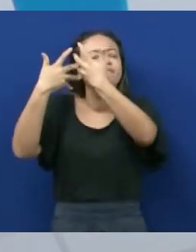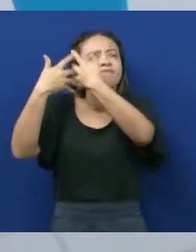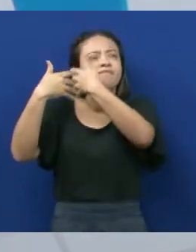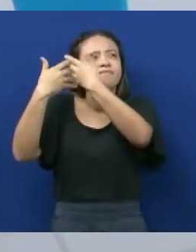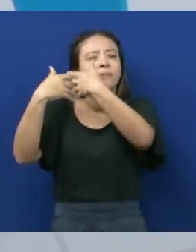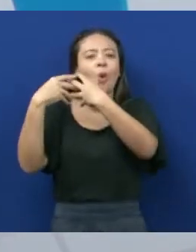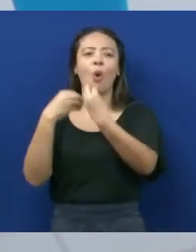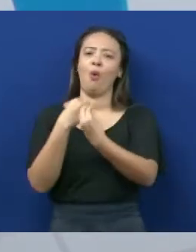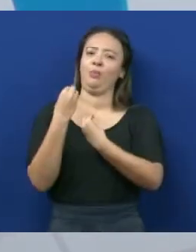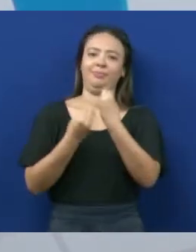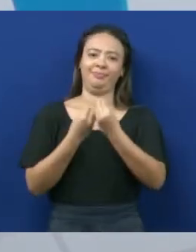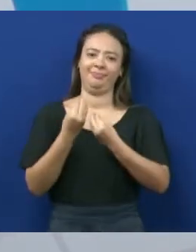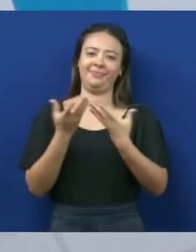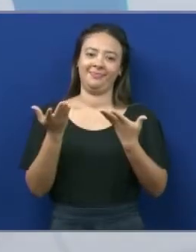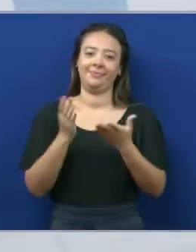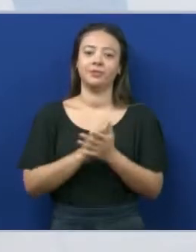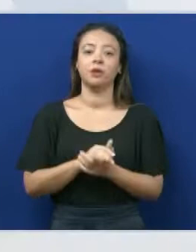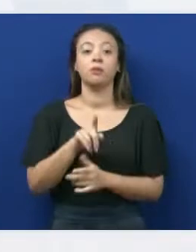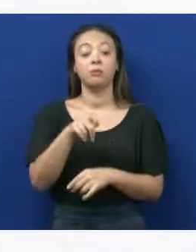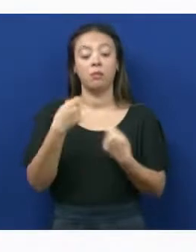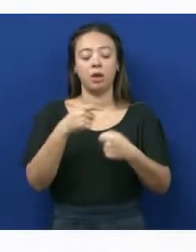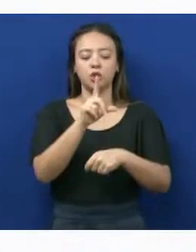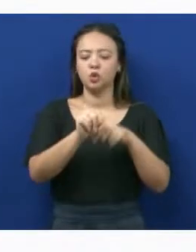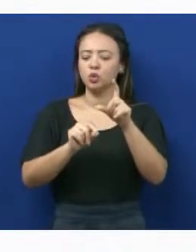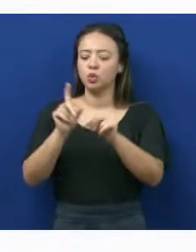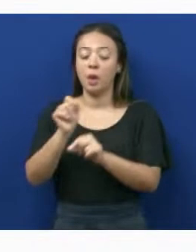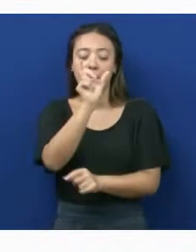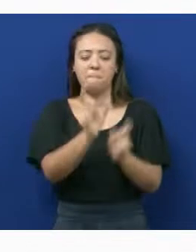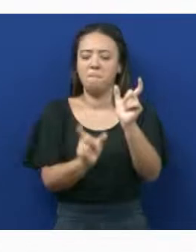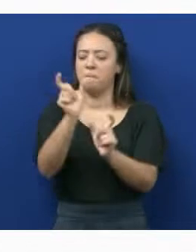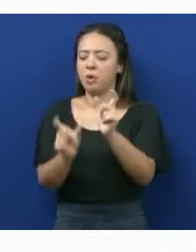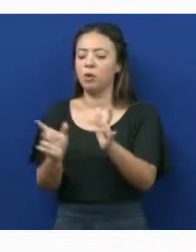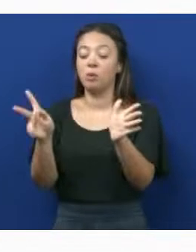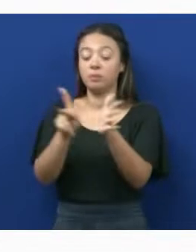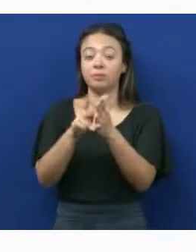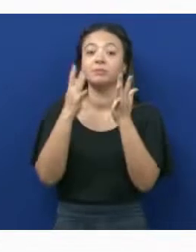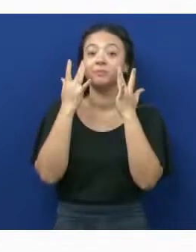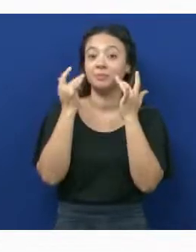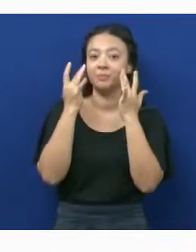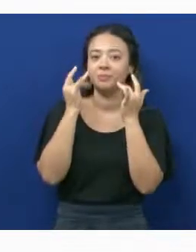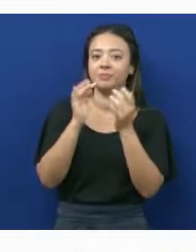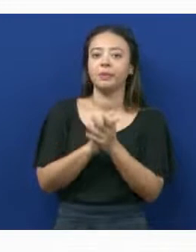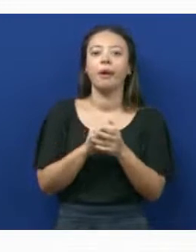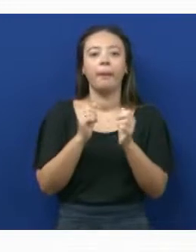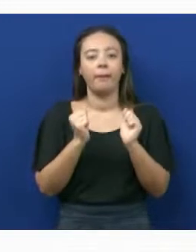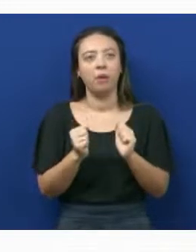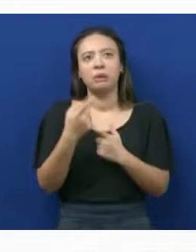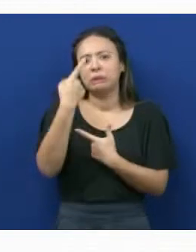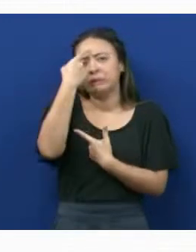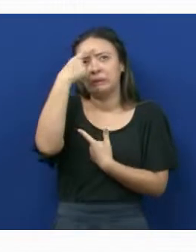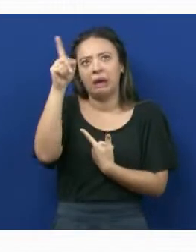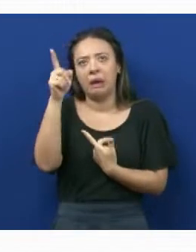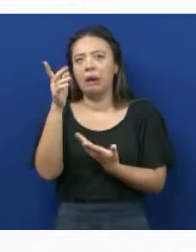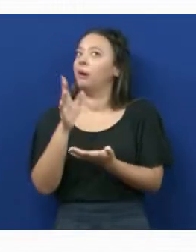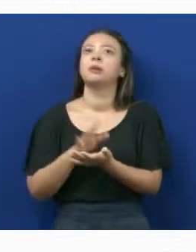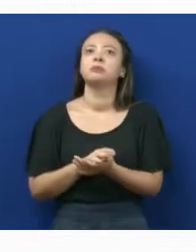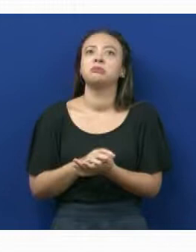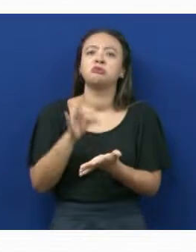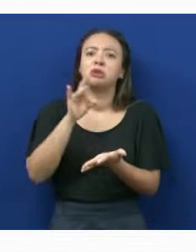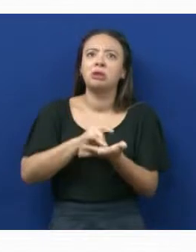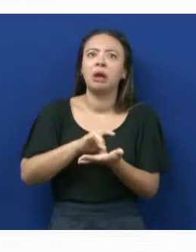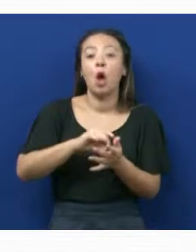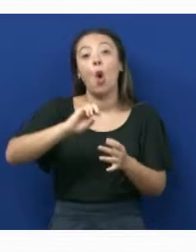vai fazer isso? Você vai escolher personagens para a sua peça de teatro, pode ser fictício, pode ser pessoas da